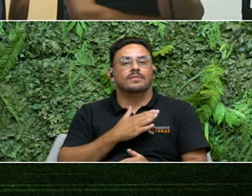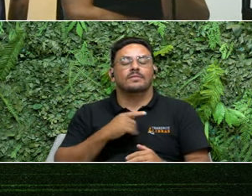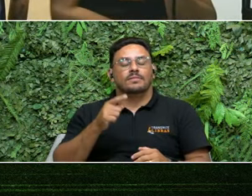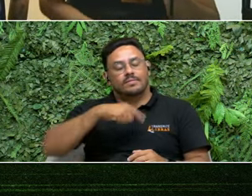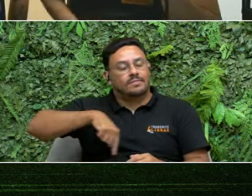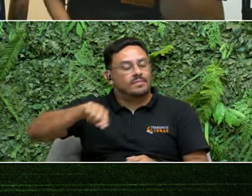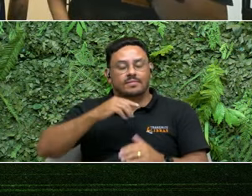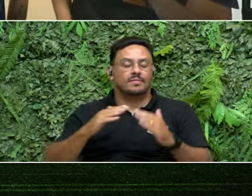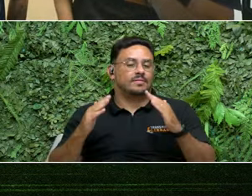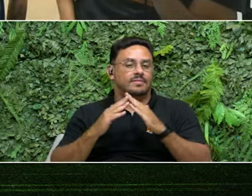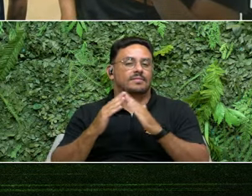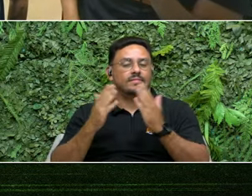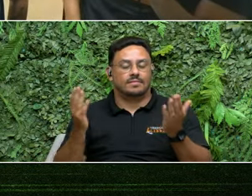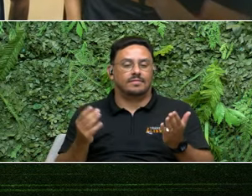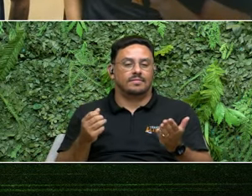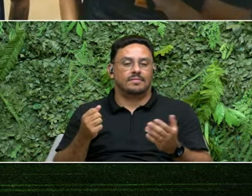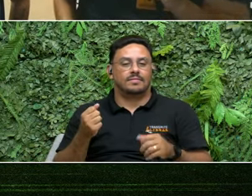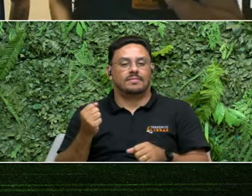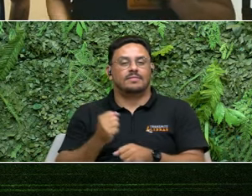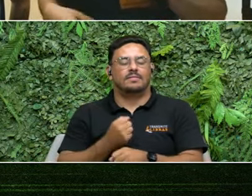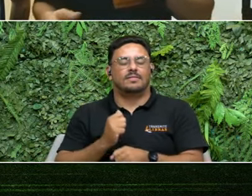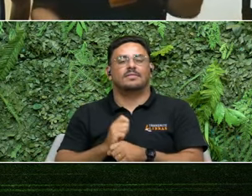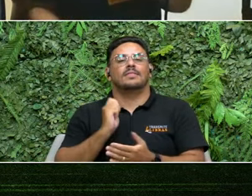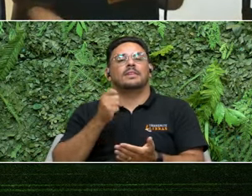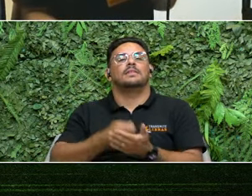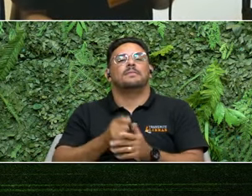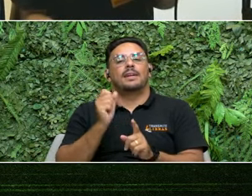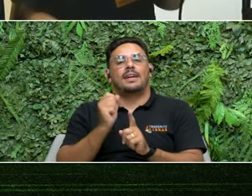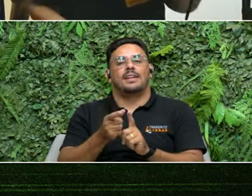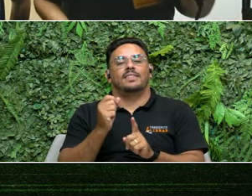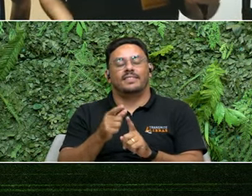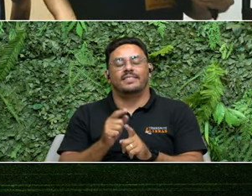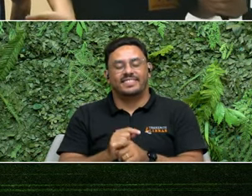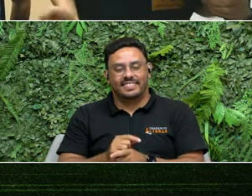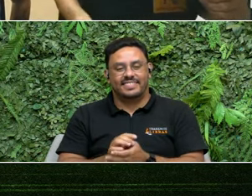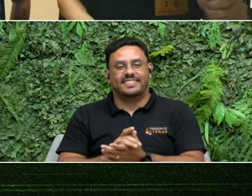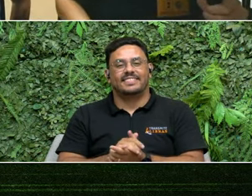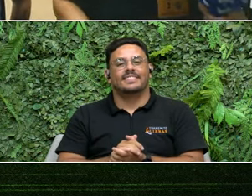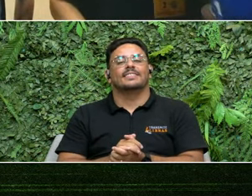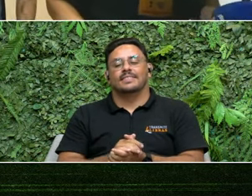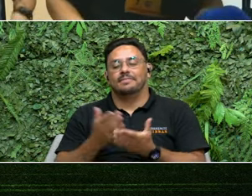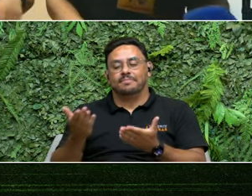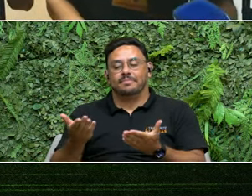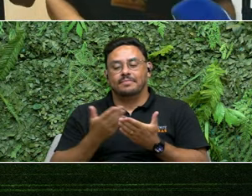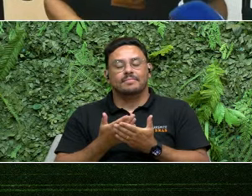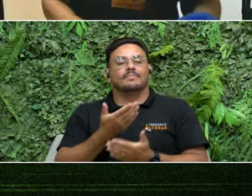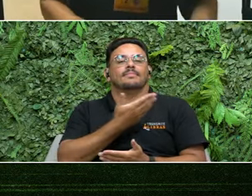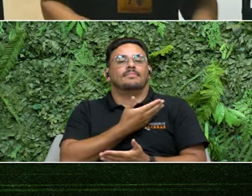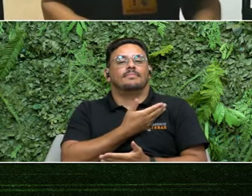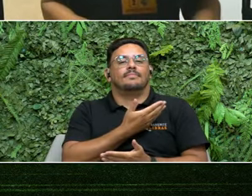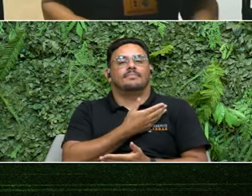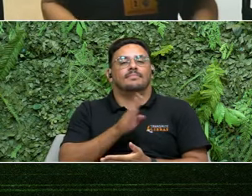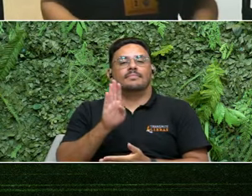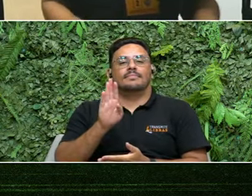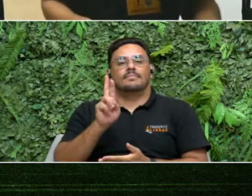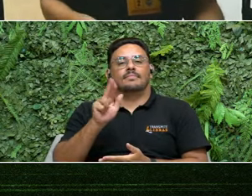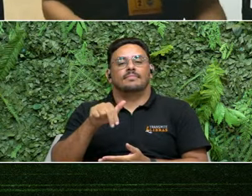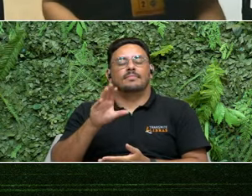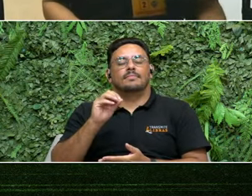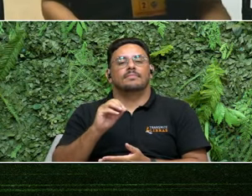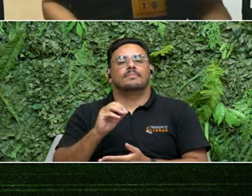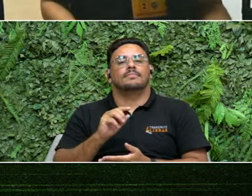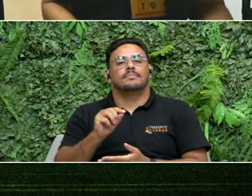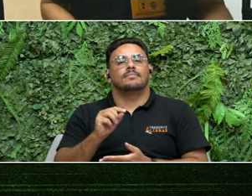isso vamos construir o estáo tem dinheiro para pagar aluguel né aliás recebo um amigo nosso aqui ó Bruno macarrão